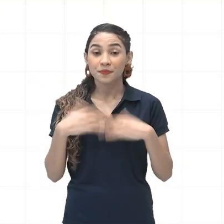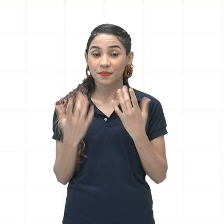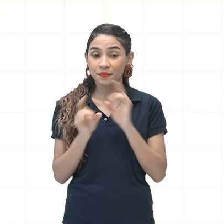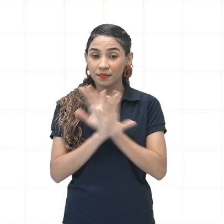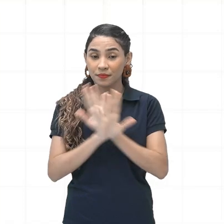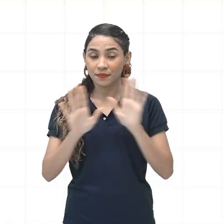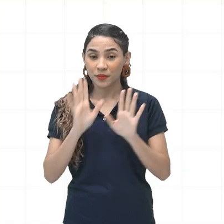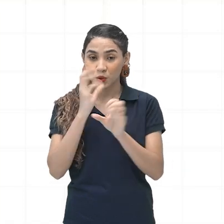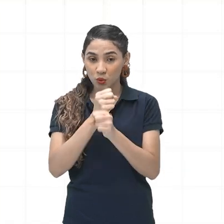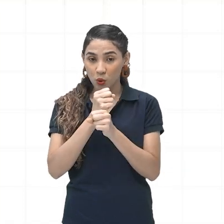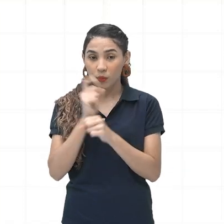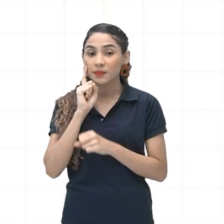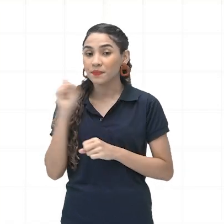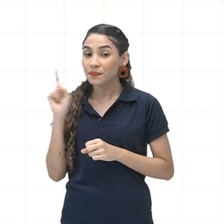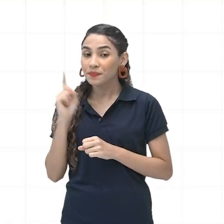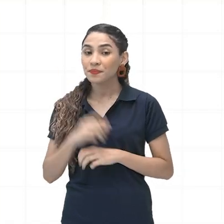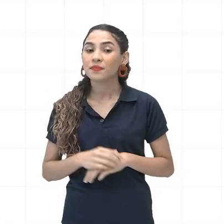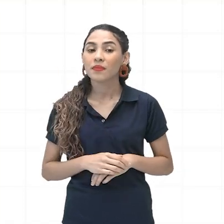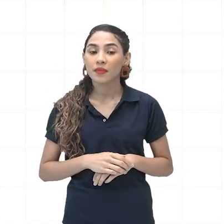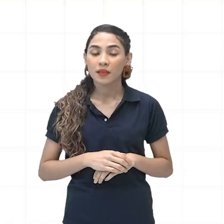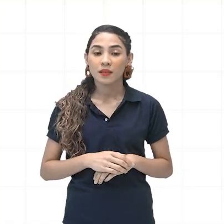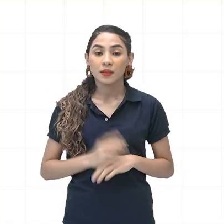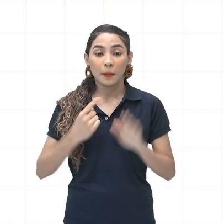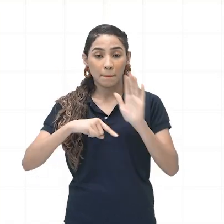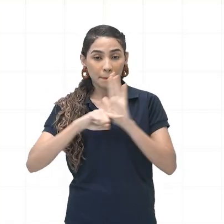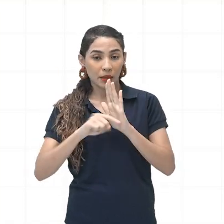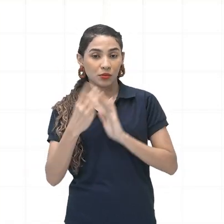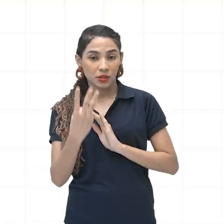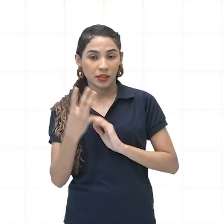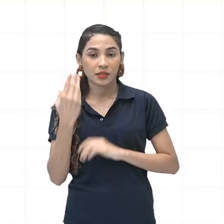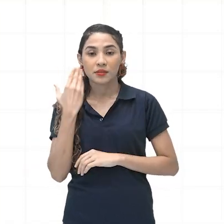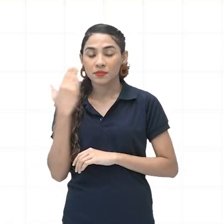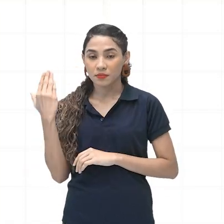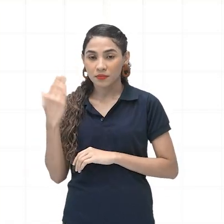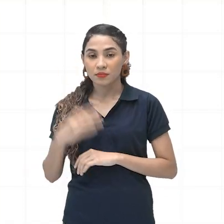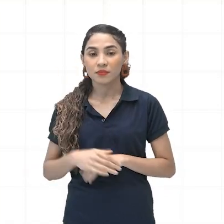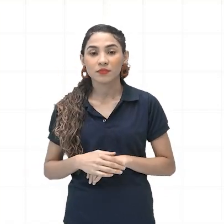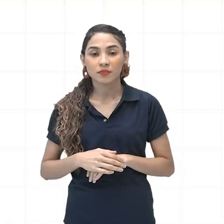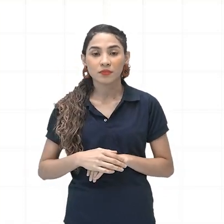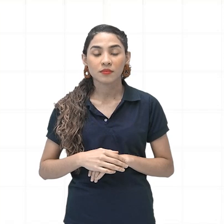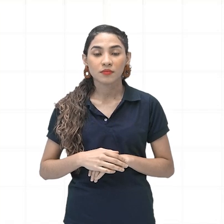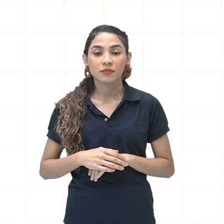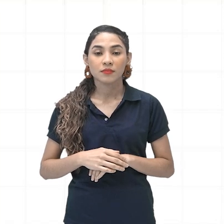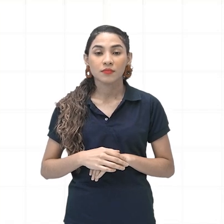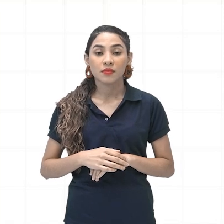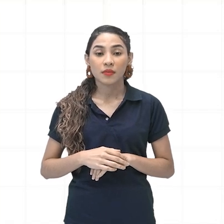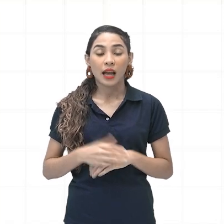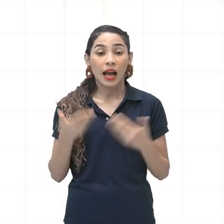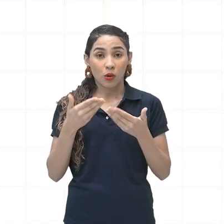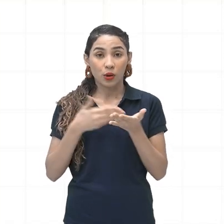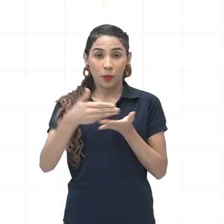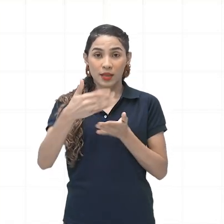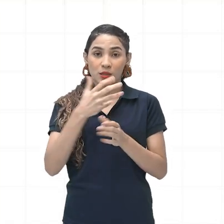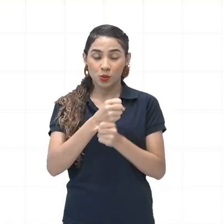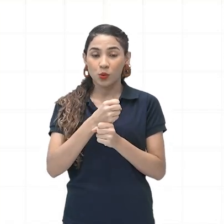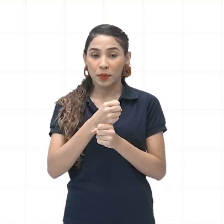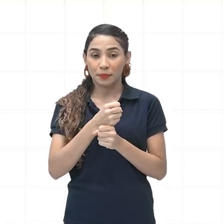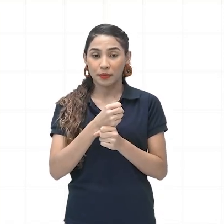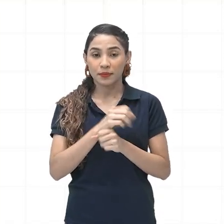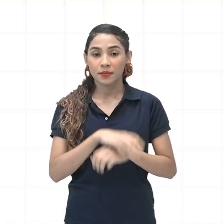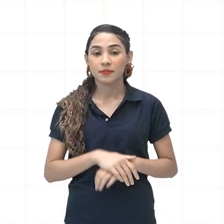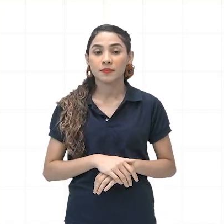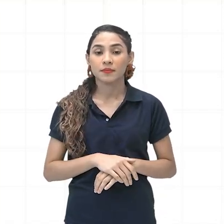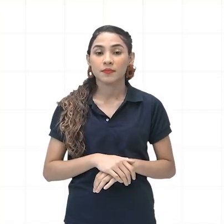Concluindo aqui essa conta, nós vamos ter a base menos 3 elevado a... Aí eu tenho que fazer essa conta aqui,